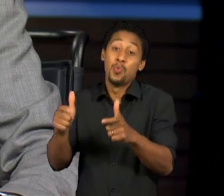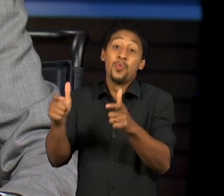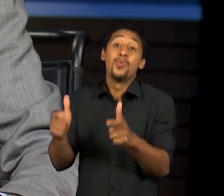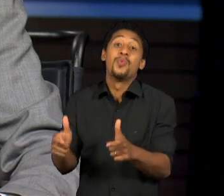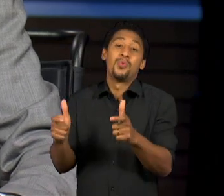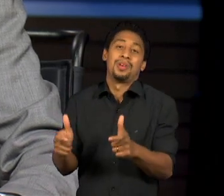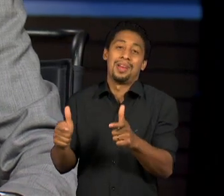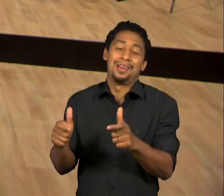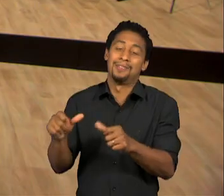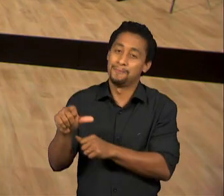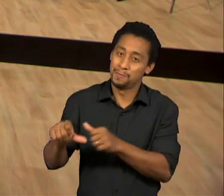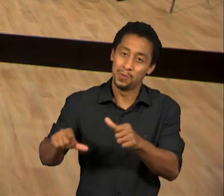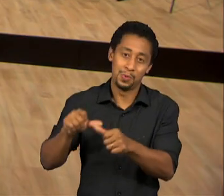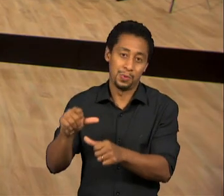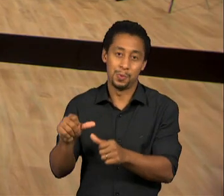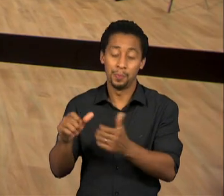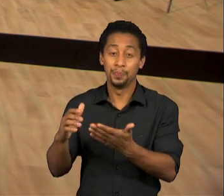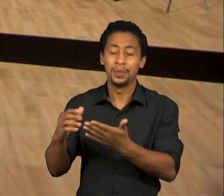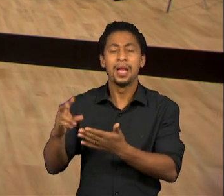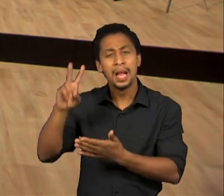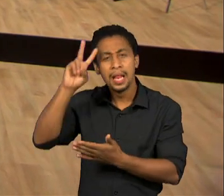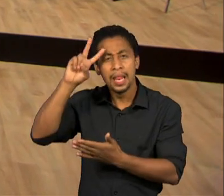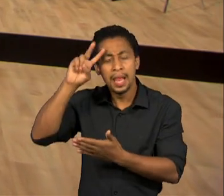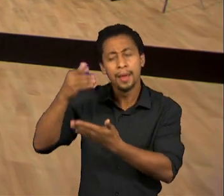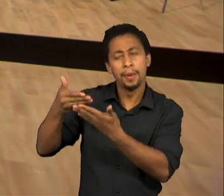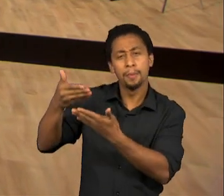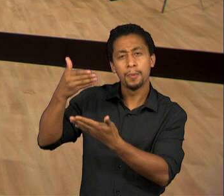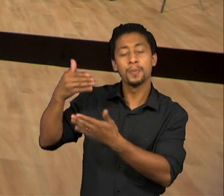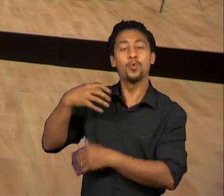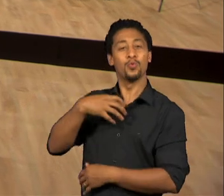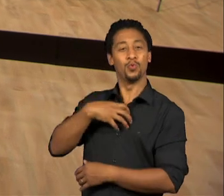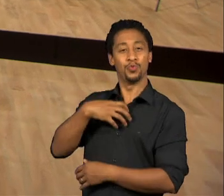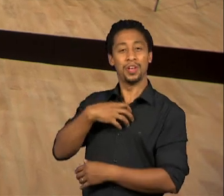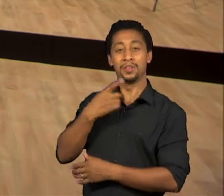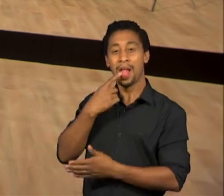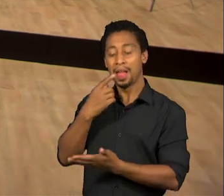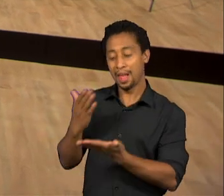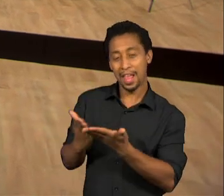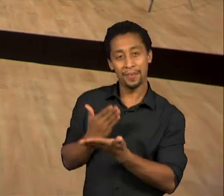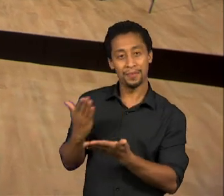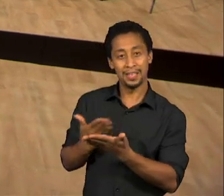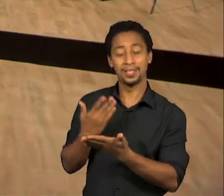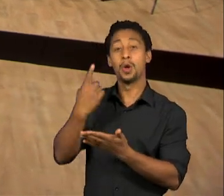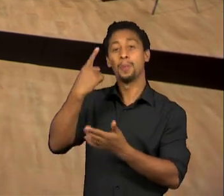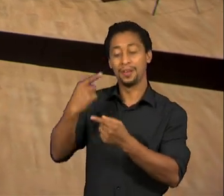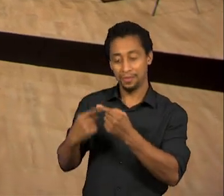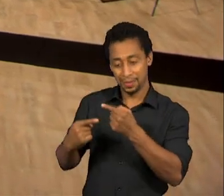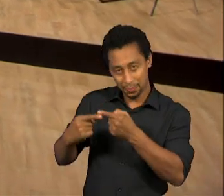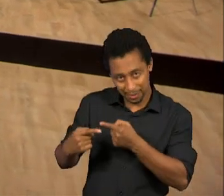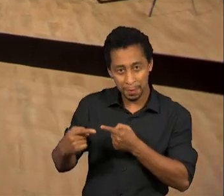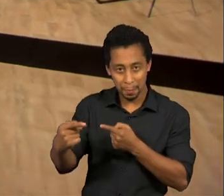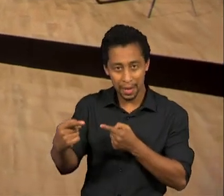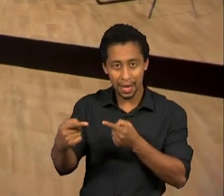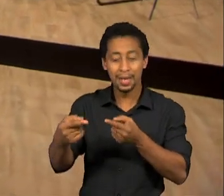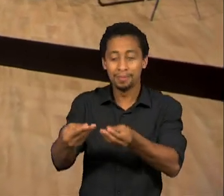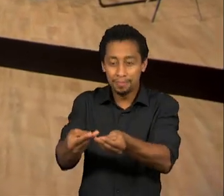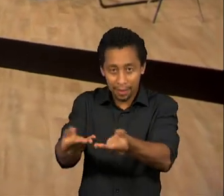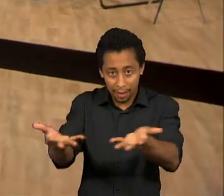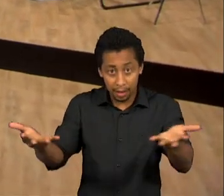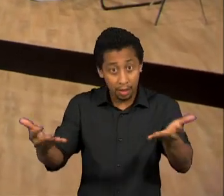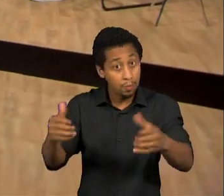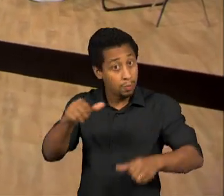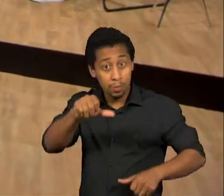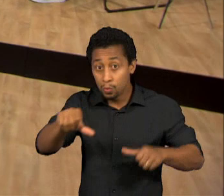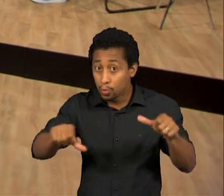o padrão da revista semanal impressa declina, surgem outras coisas. Eu quero citar, no